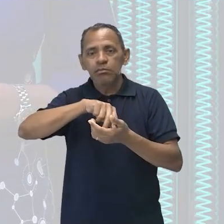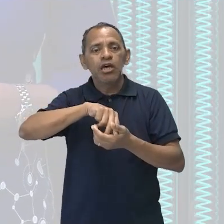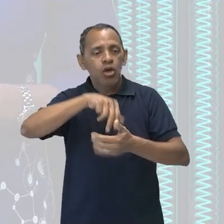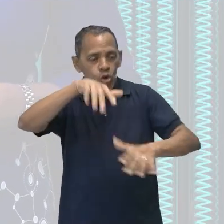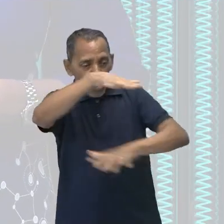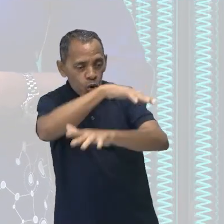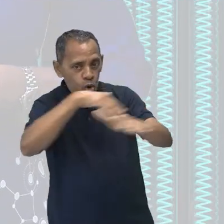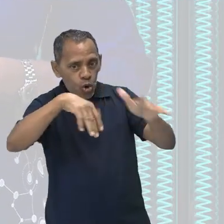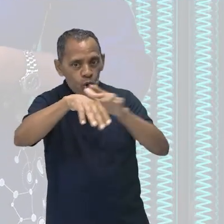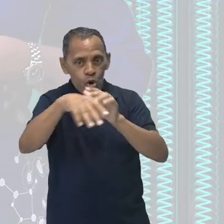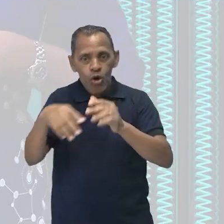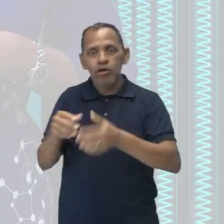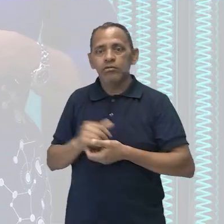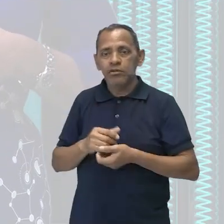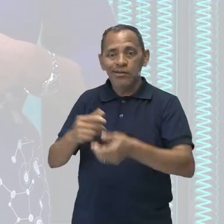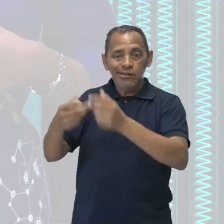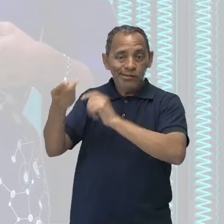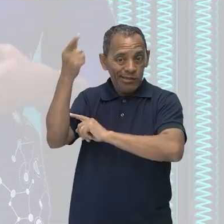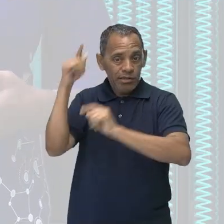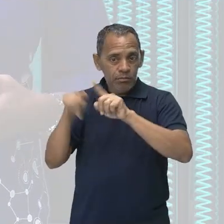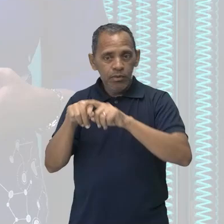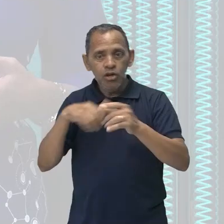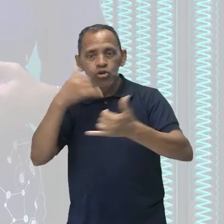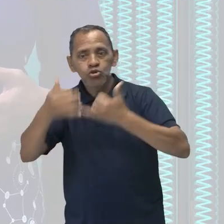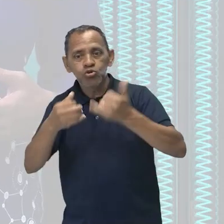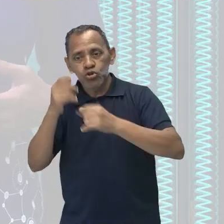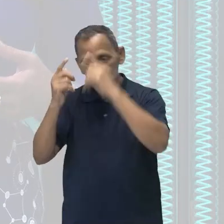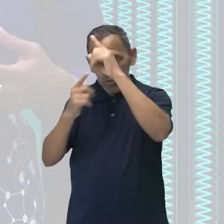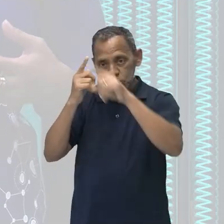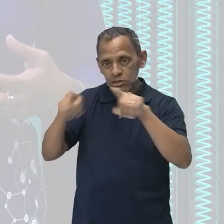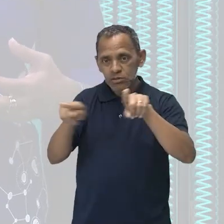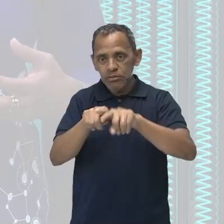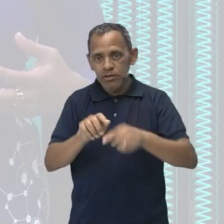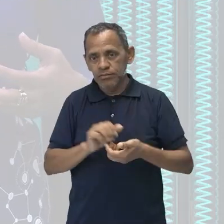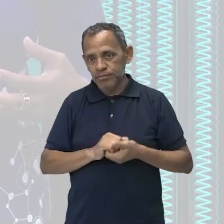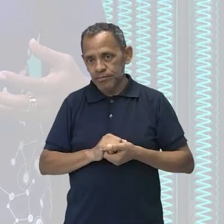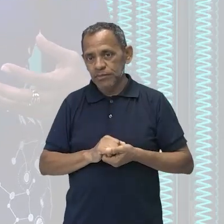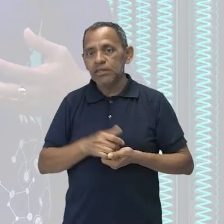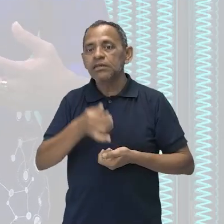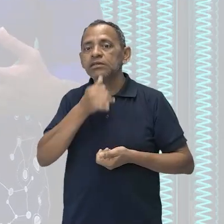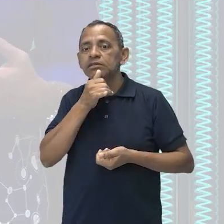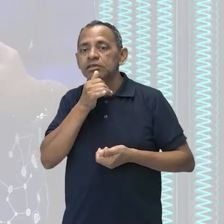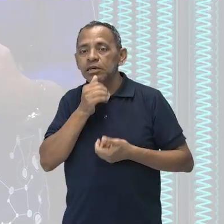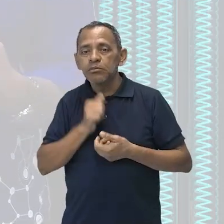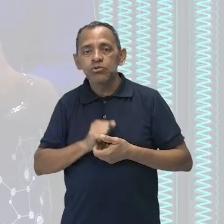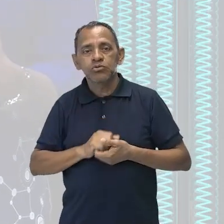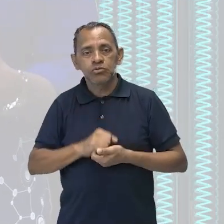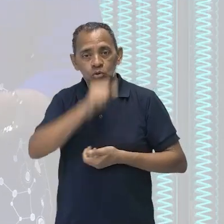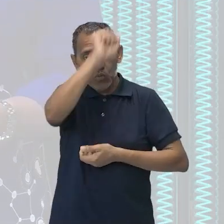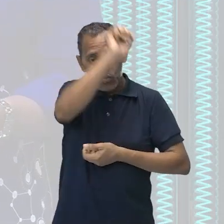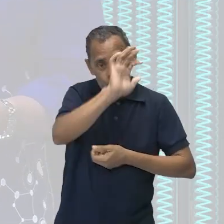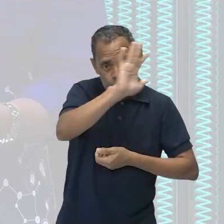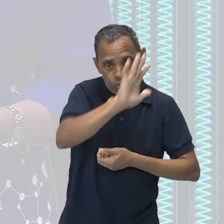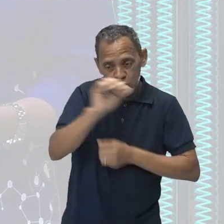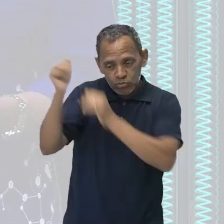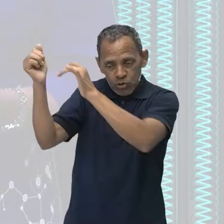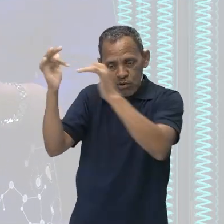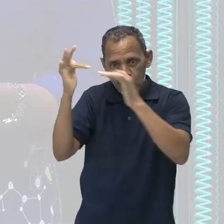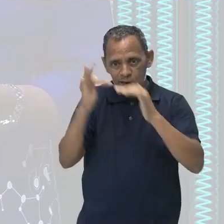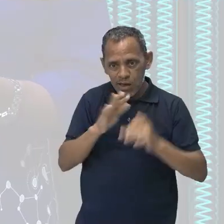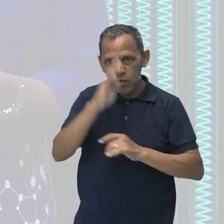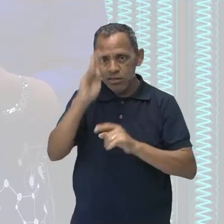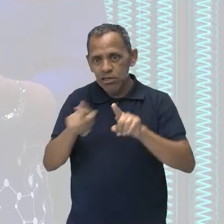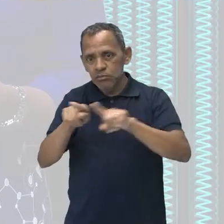rituais primitivos assumiram formas dramáticas no jogo de improvisação. Por exemplo, quando os europeus chegaram